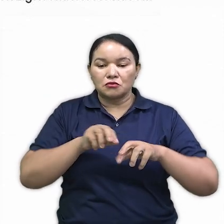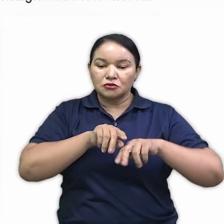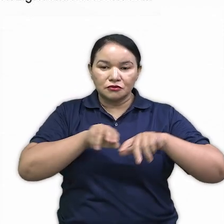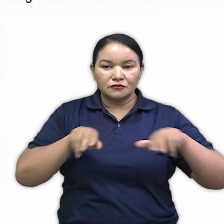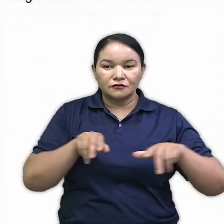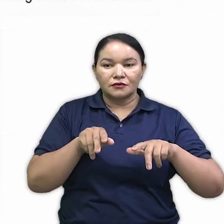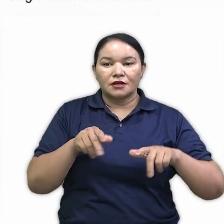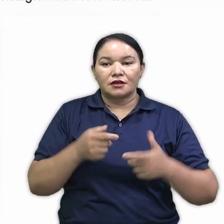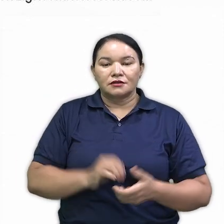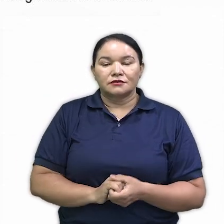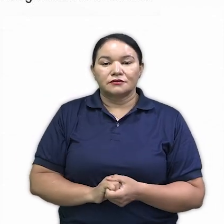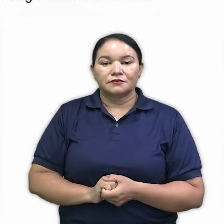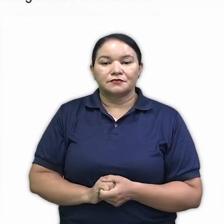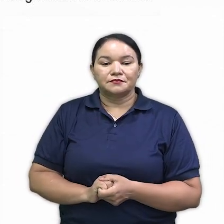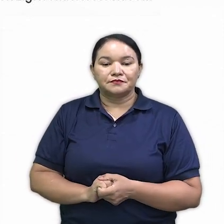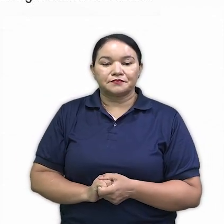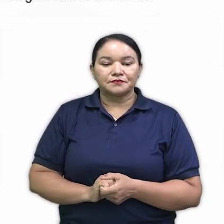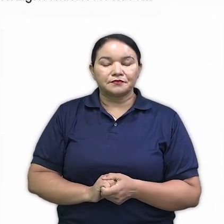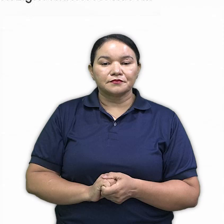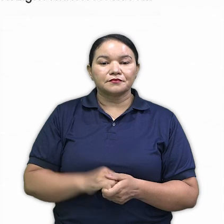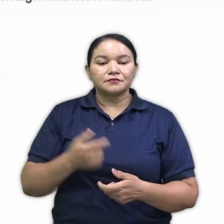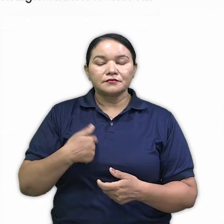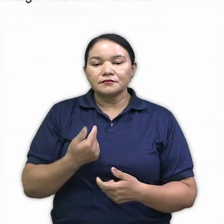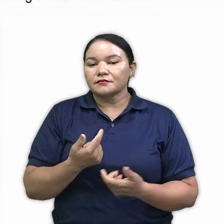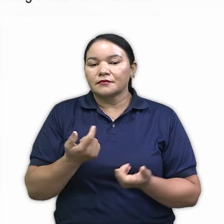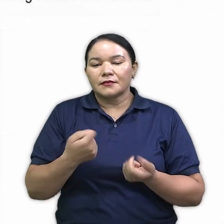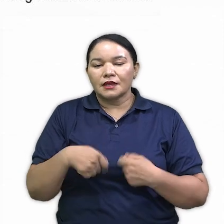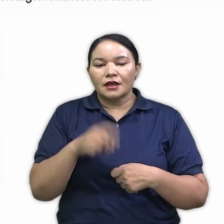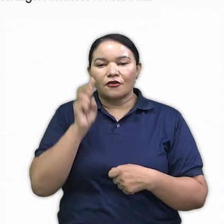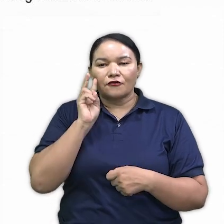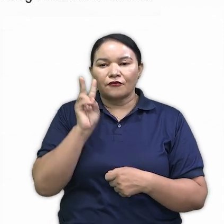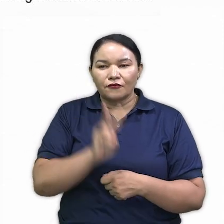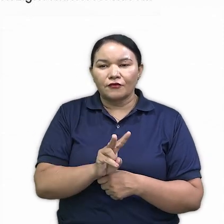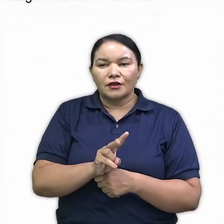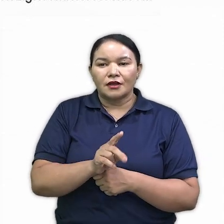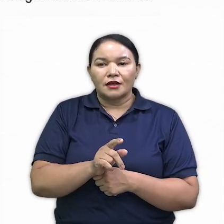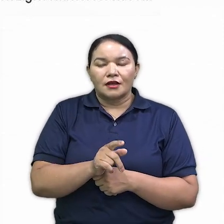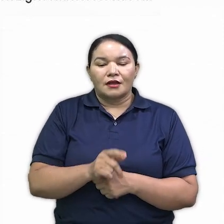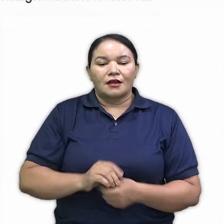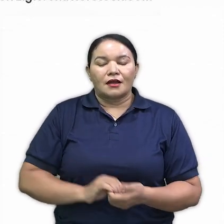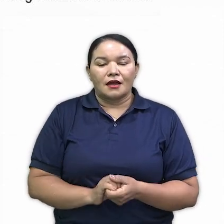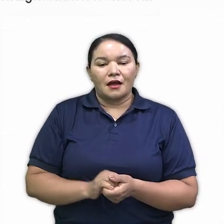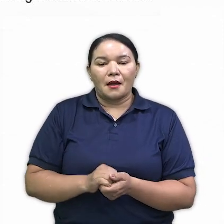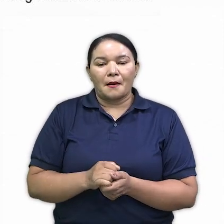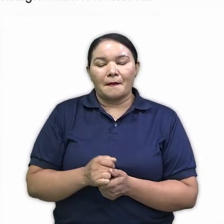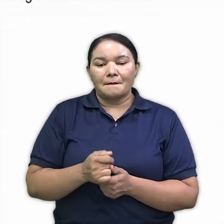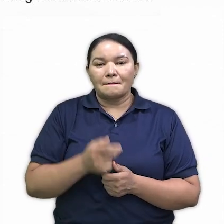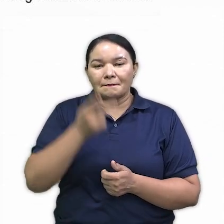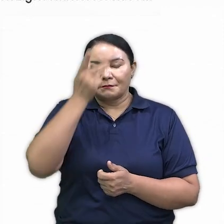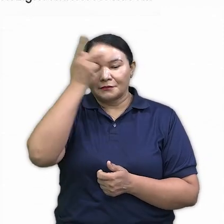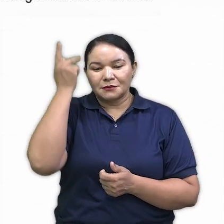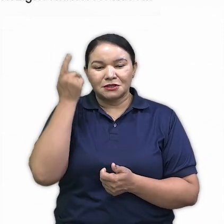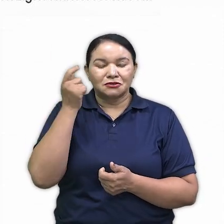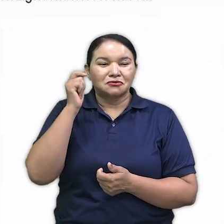Outra coisa é você, mas se você está vendo ali um negro, uma pessoa, né, que está sofrendo um